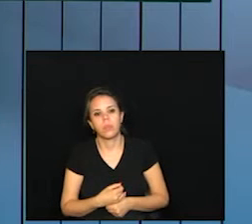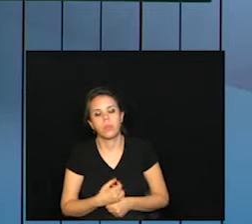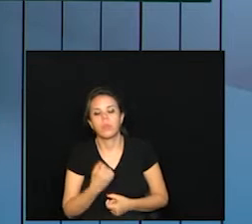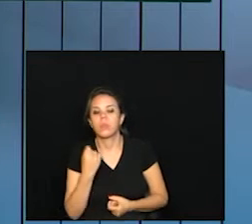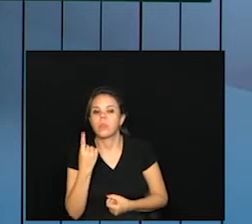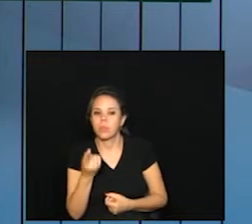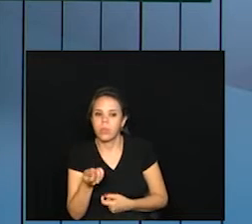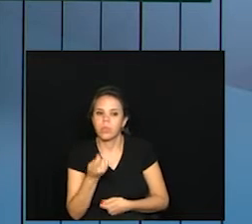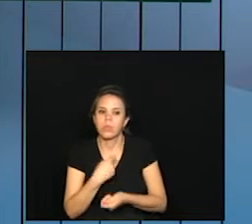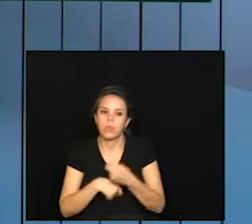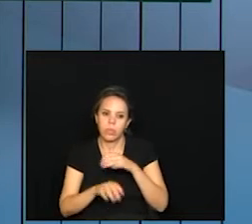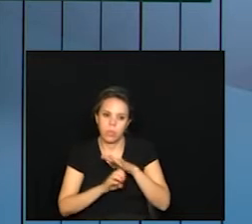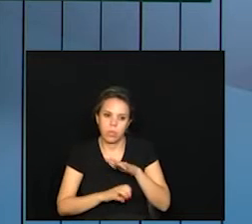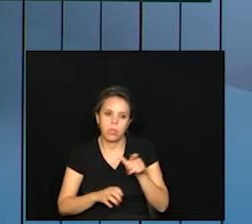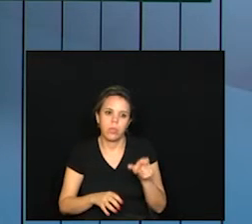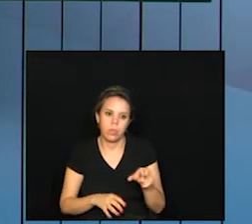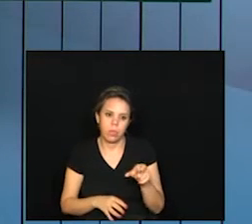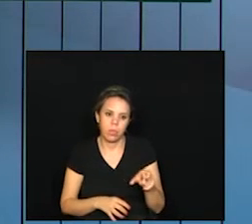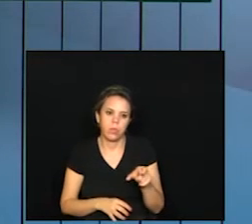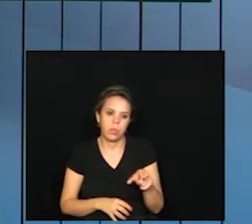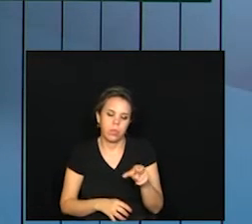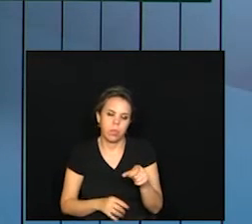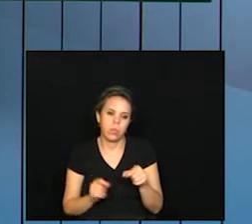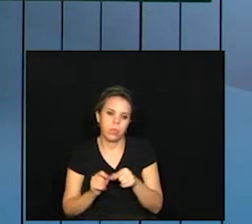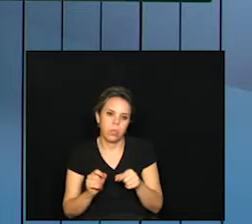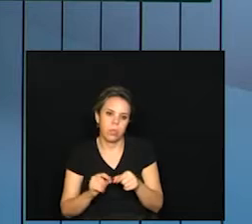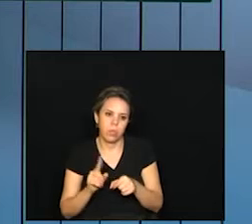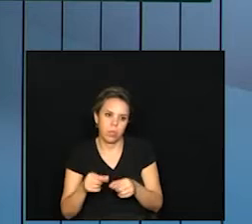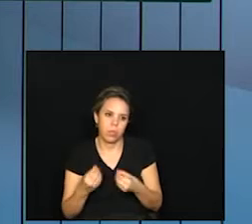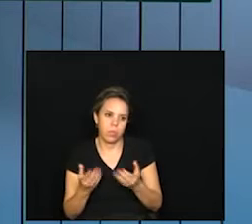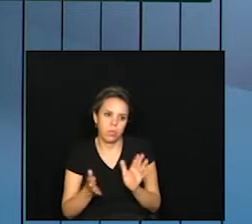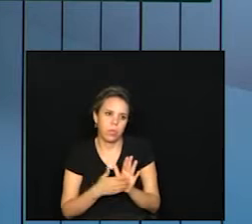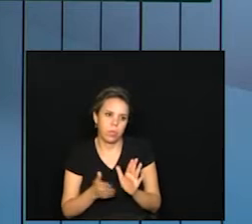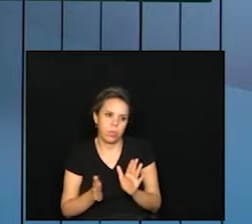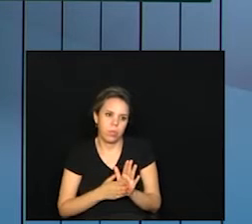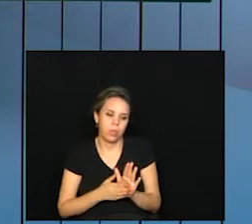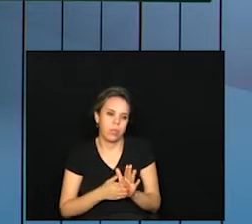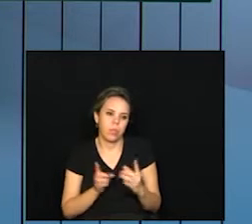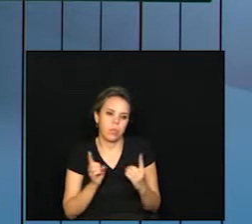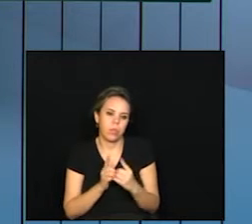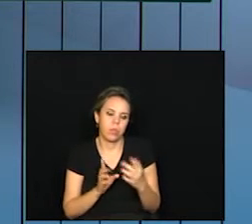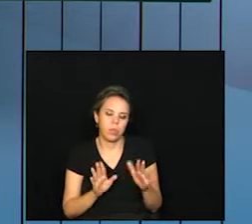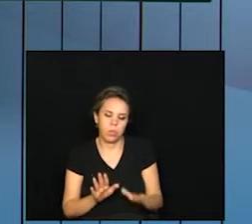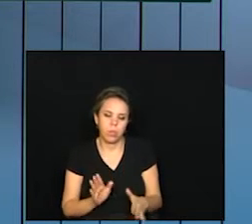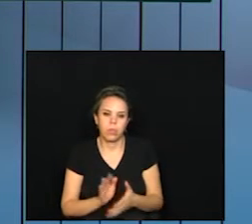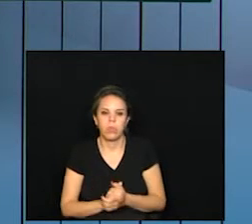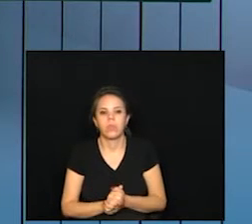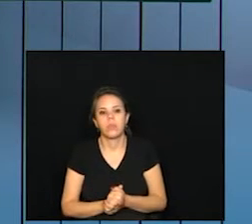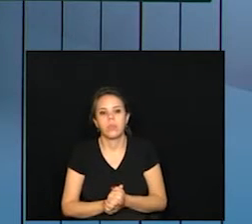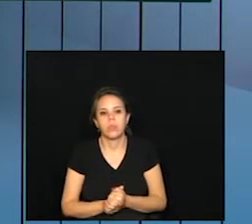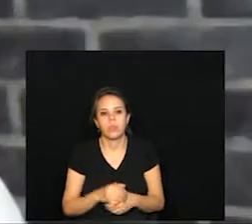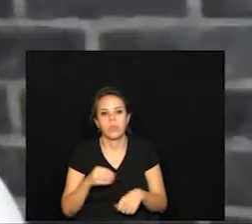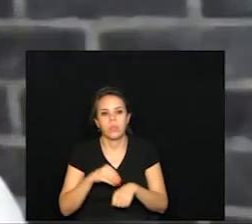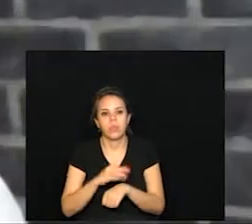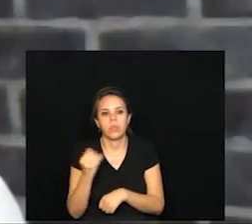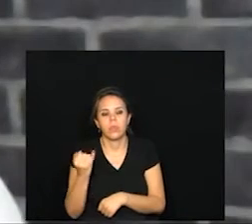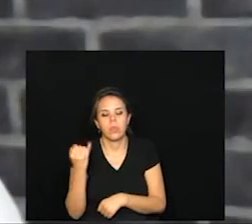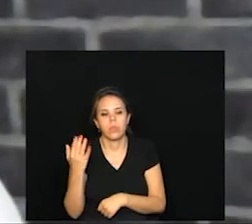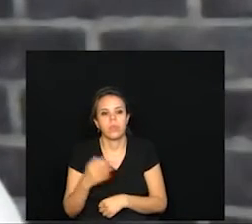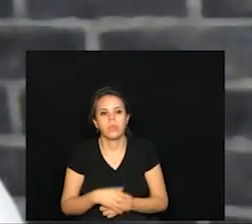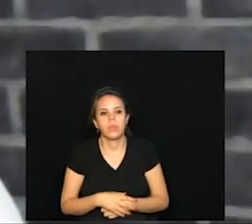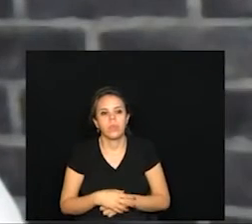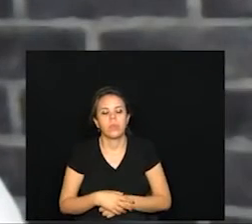Algumas administradoras de cartões já oferecem esse tipo de serviço. É uma dica